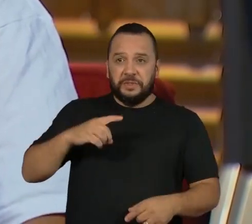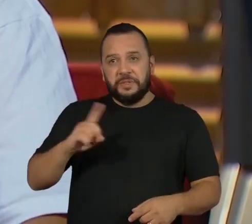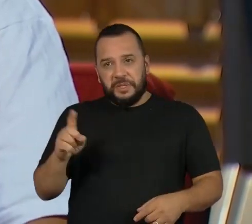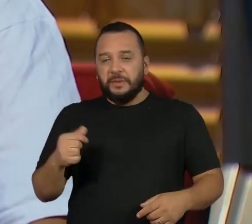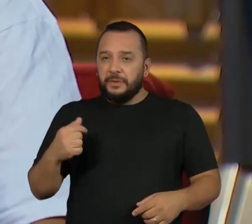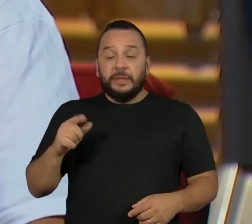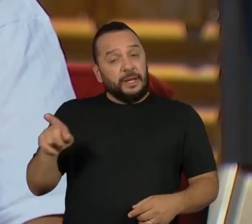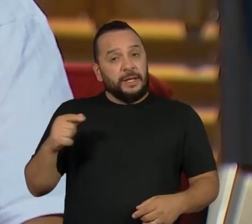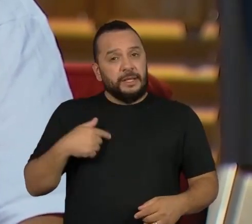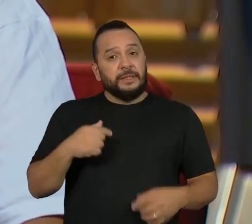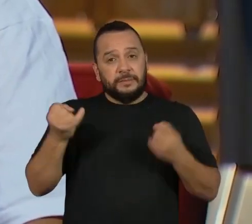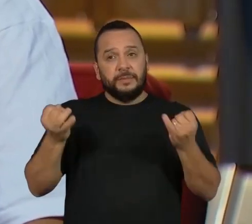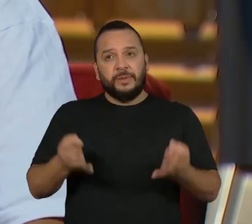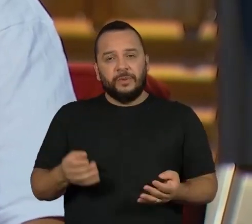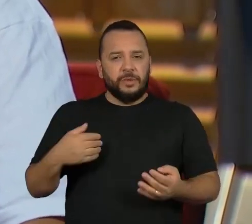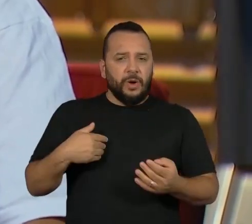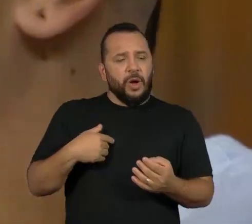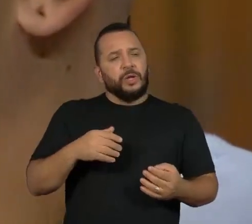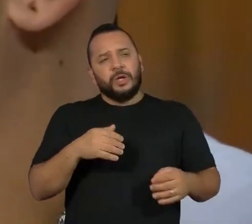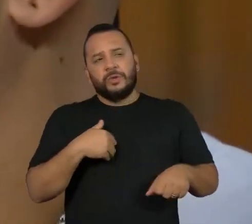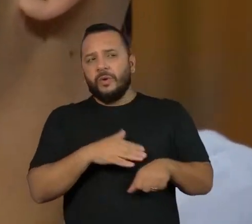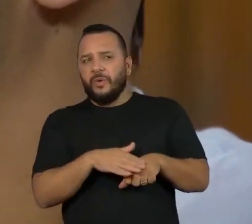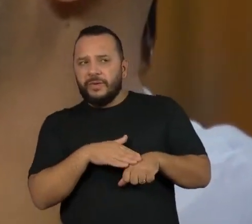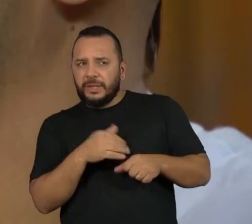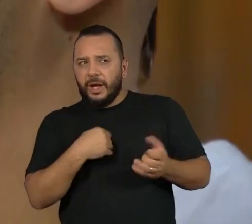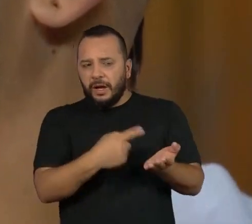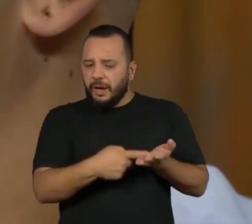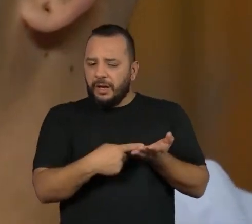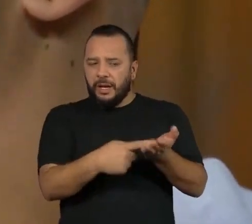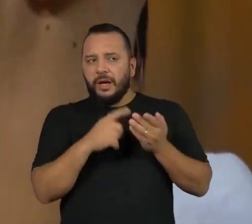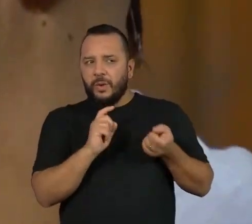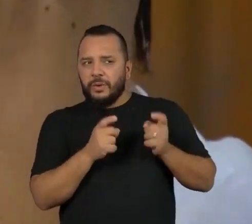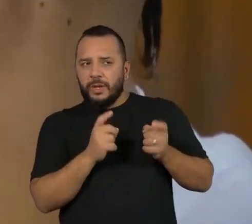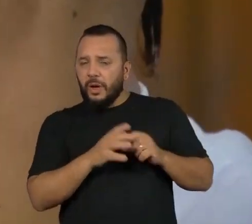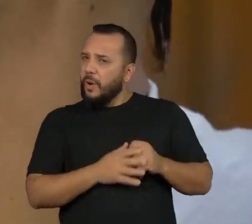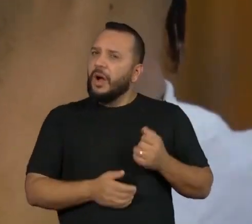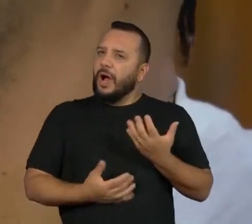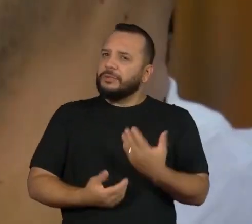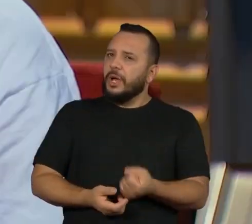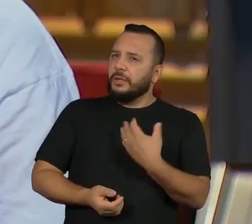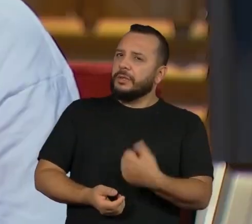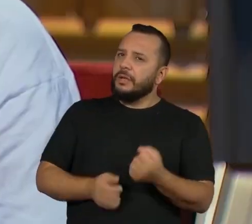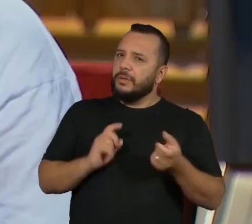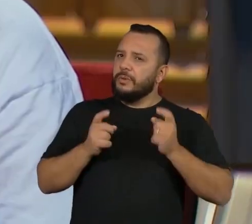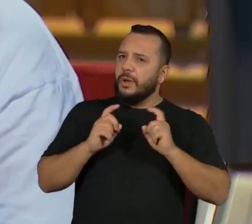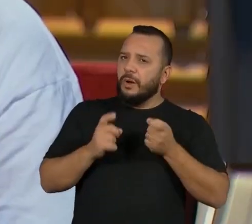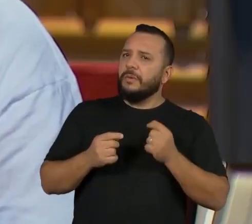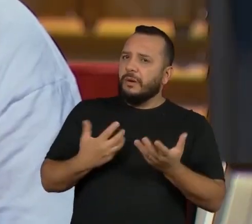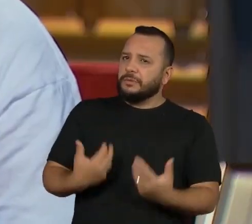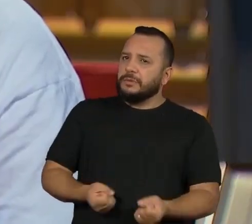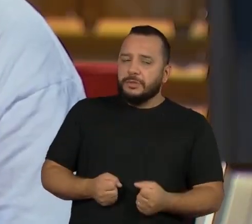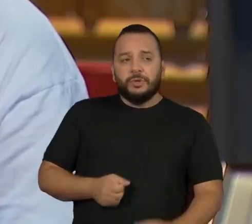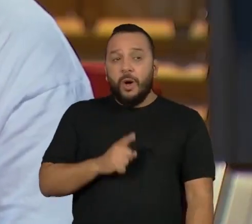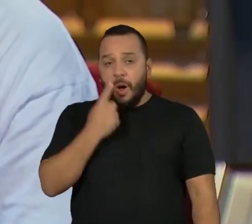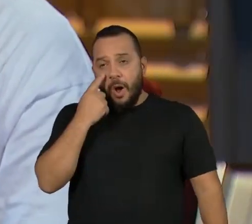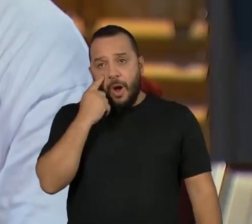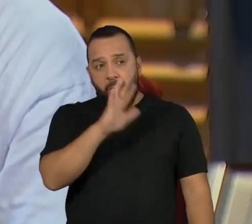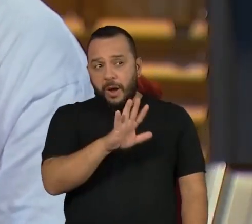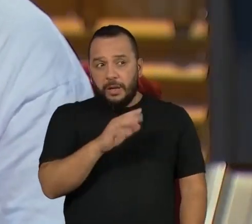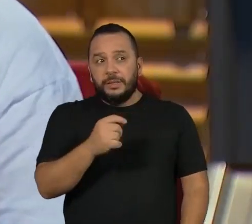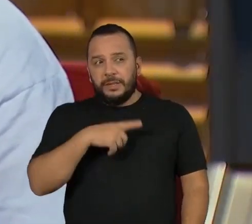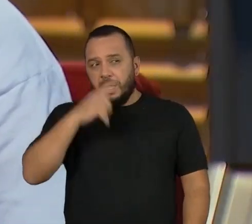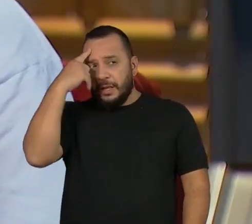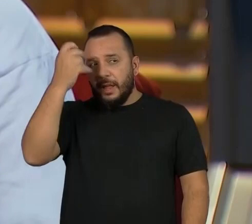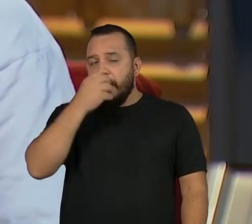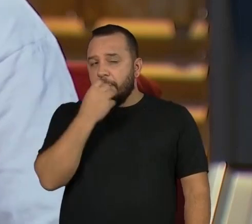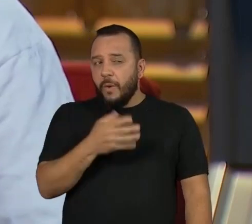a gente tem conversado bastante do lado de cá vamos marcar uma reunião falei bora bora marcar e eles falaram ó a gente tá com uma